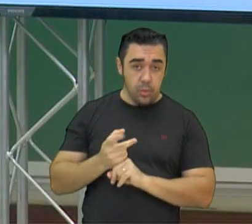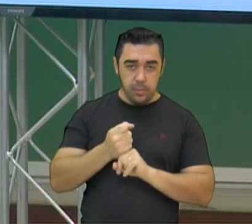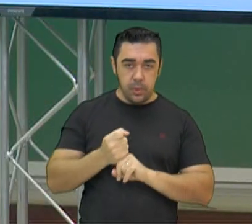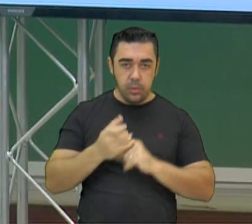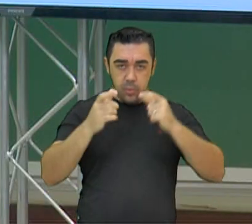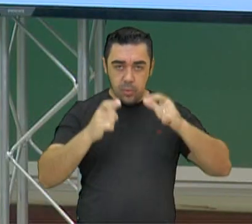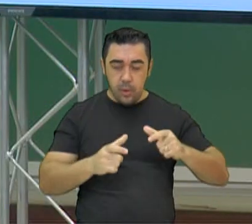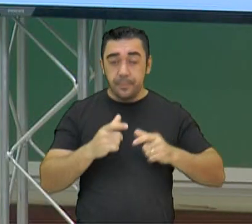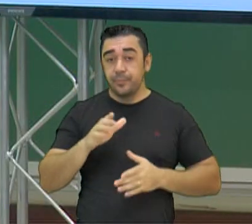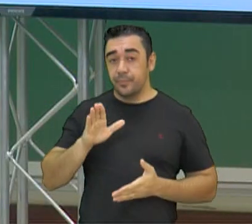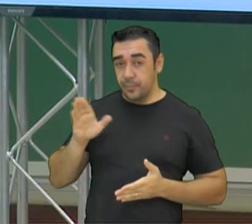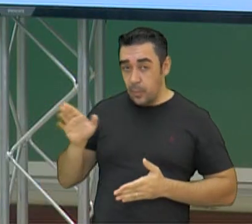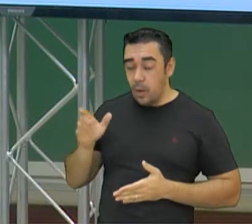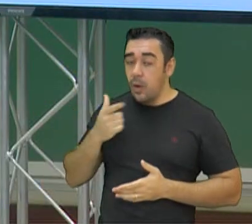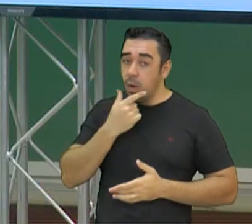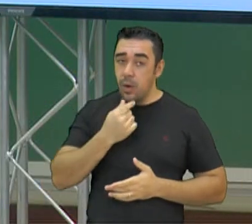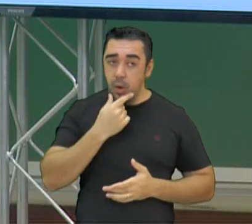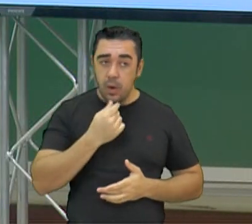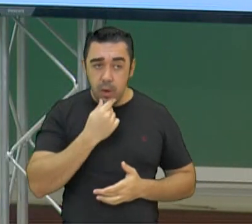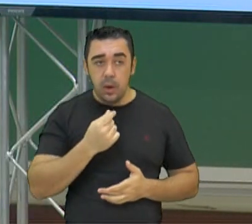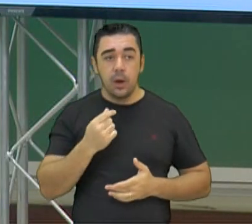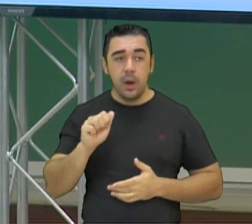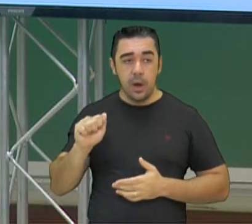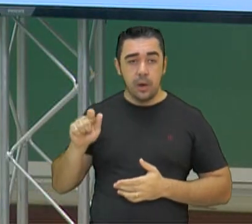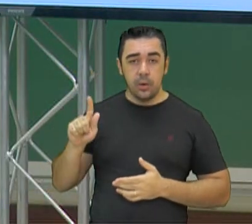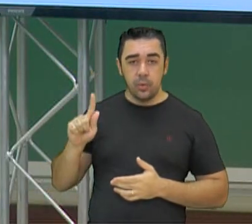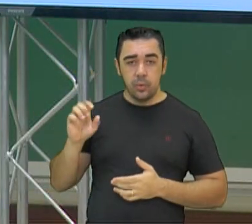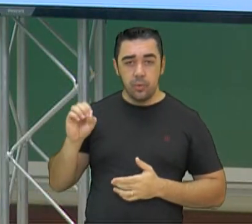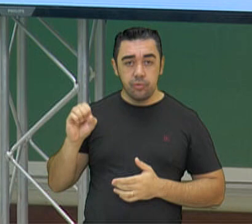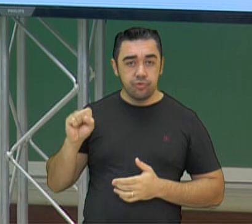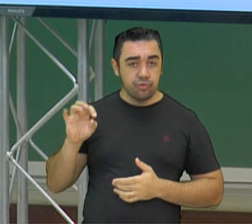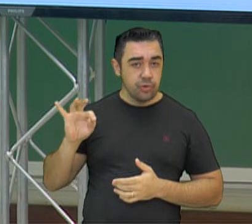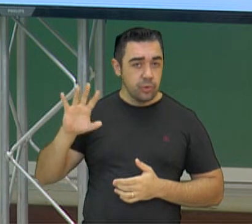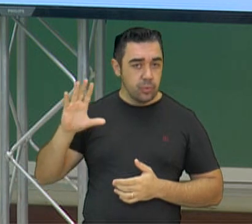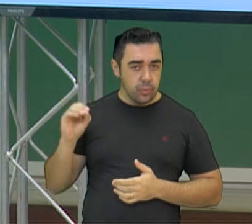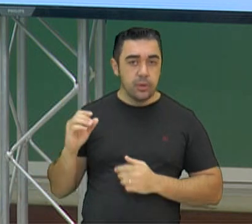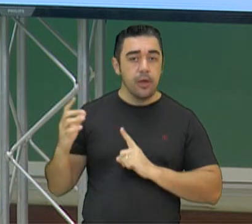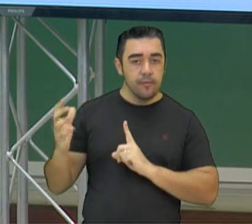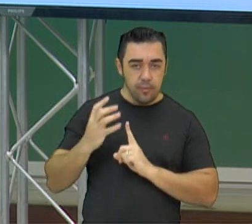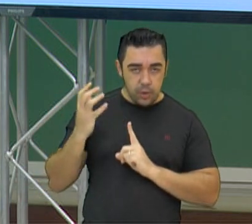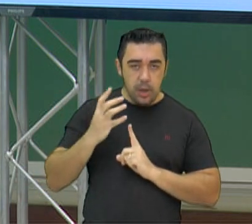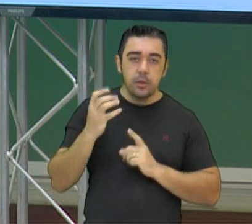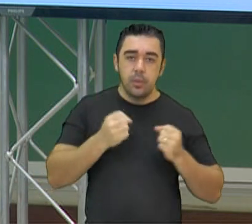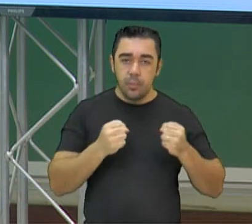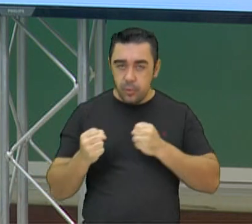o Santo Agostinho ainda está sob influência desse poder do Império Romano.